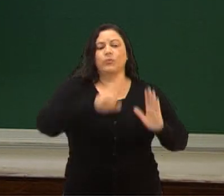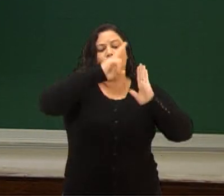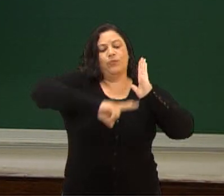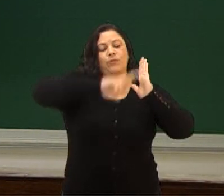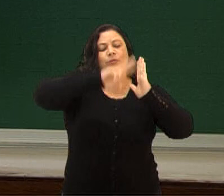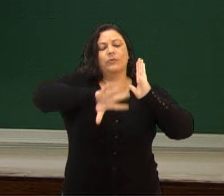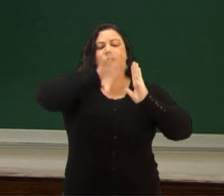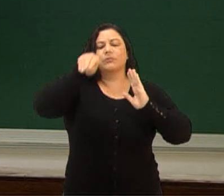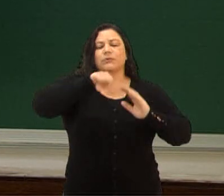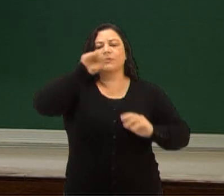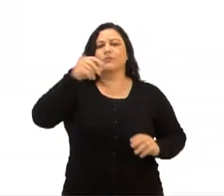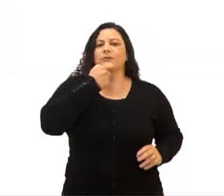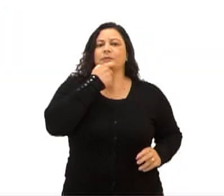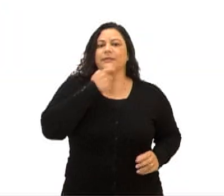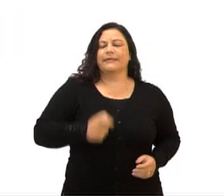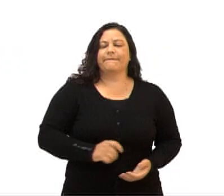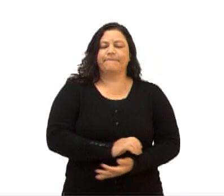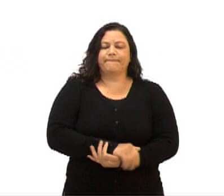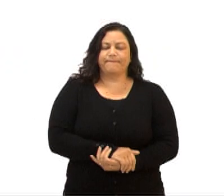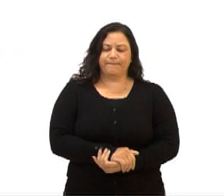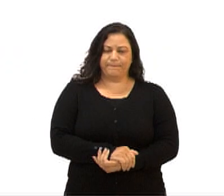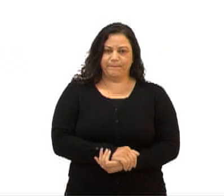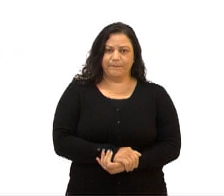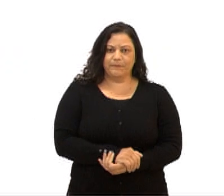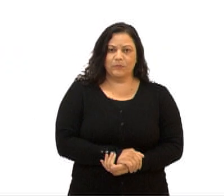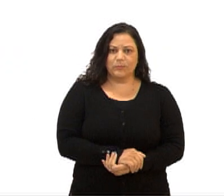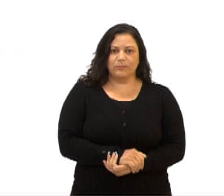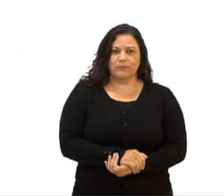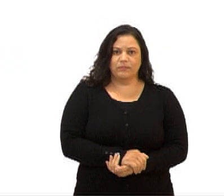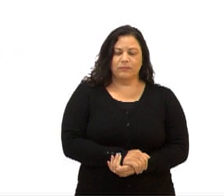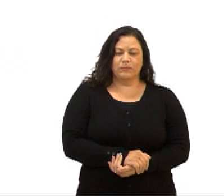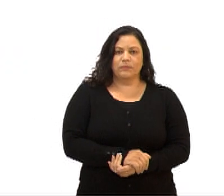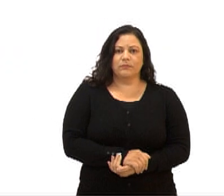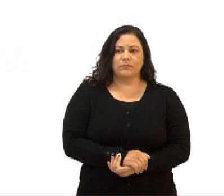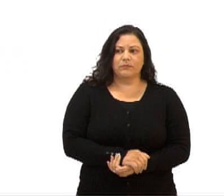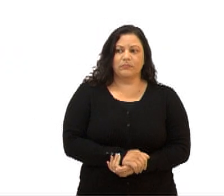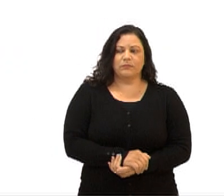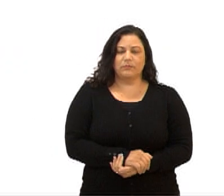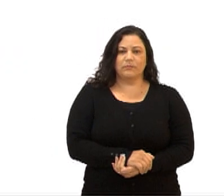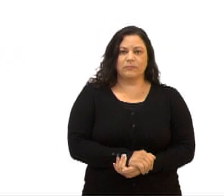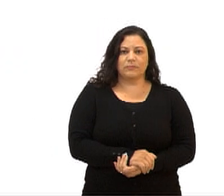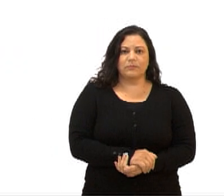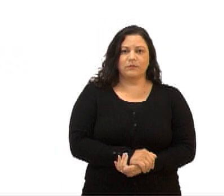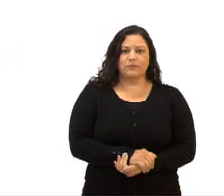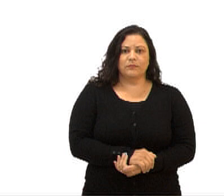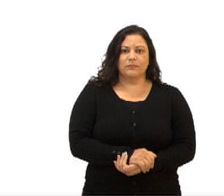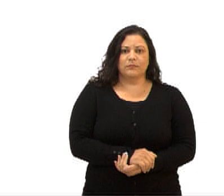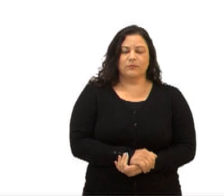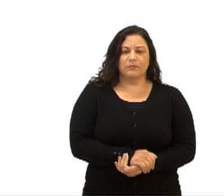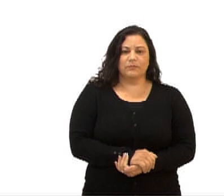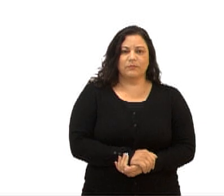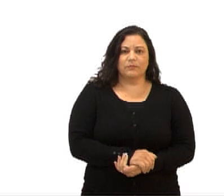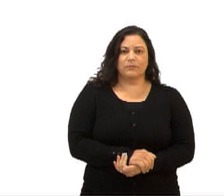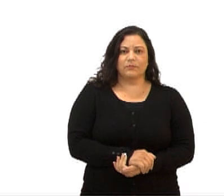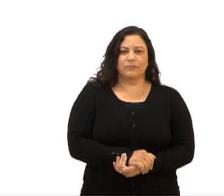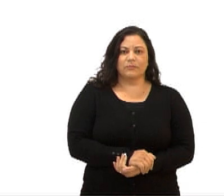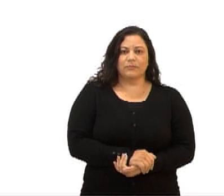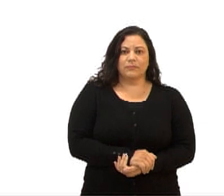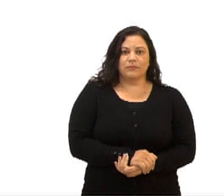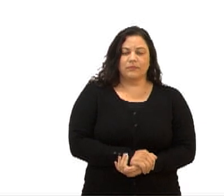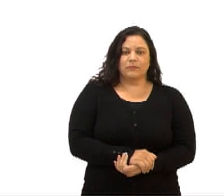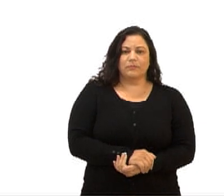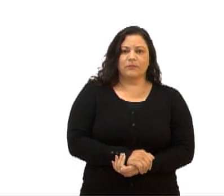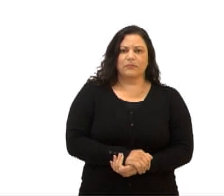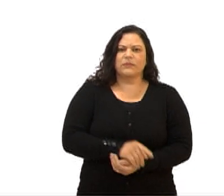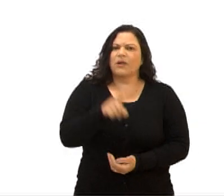então esse provérbio, ó. You money and what to keep out your dream car. Você